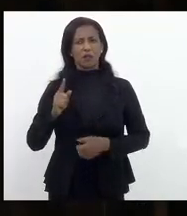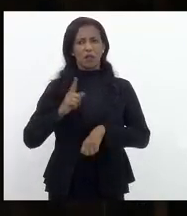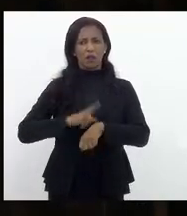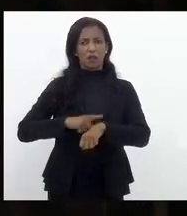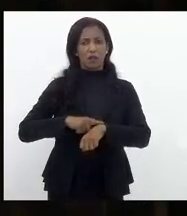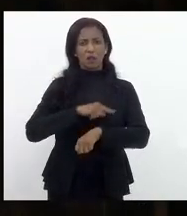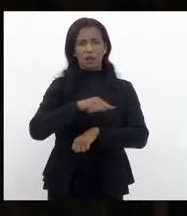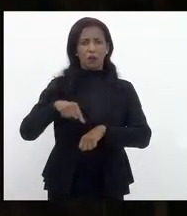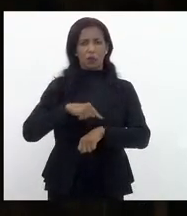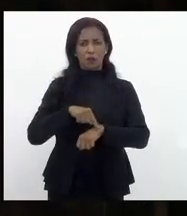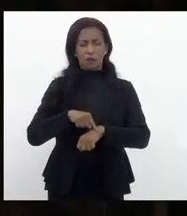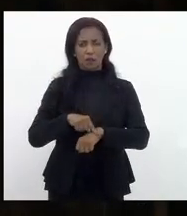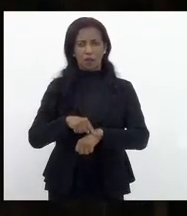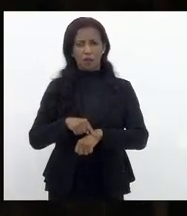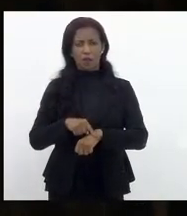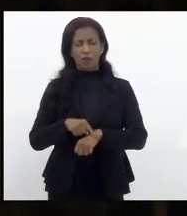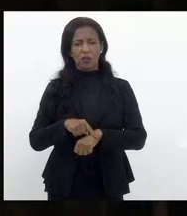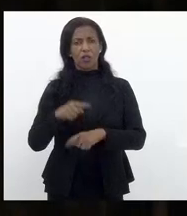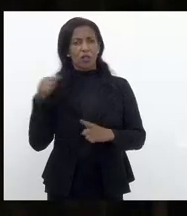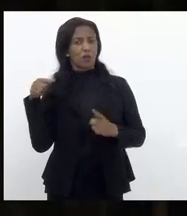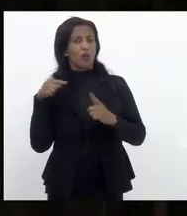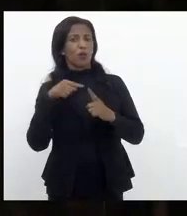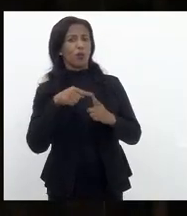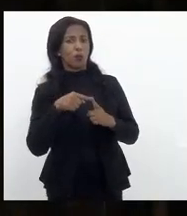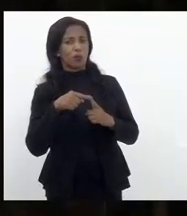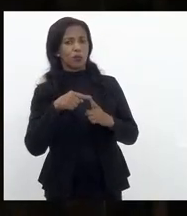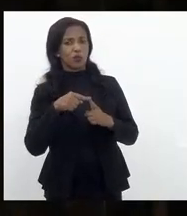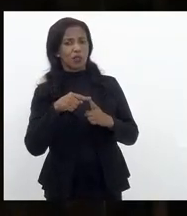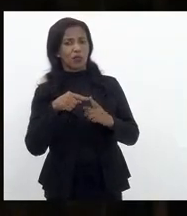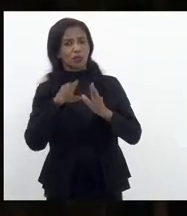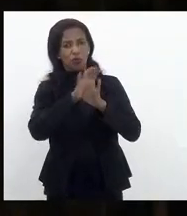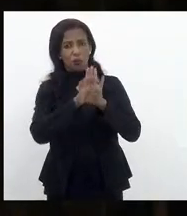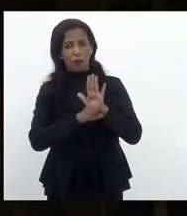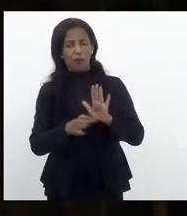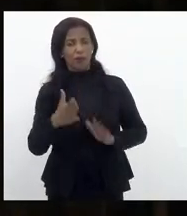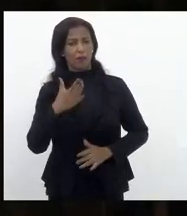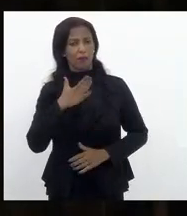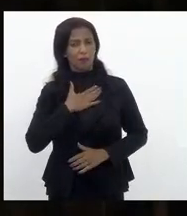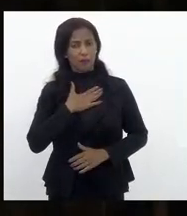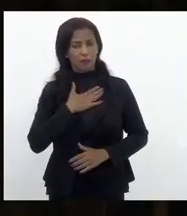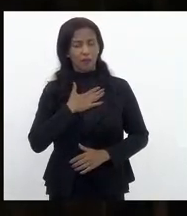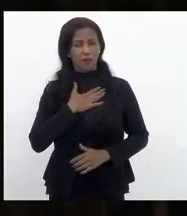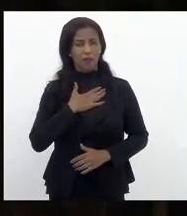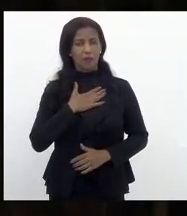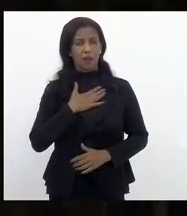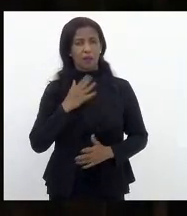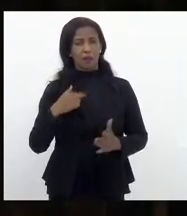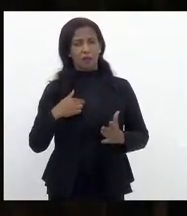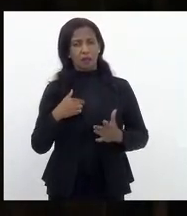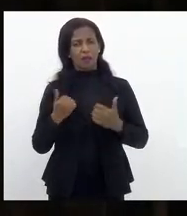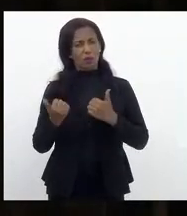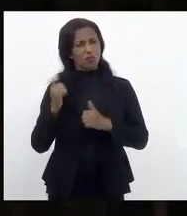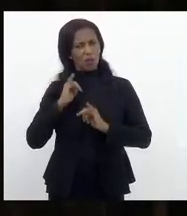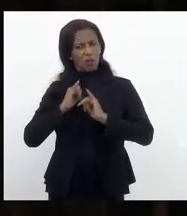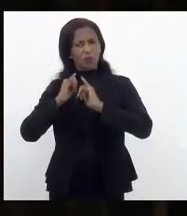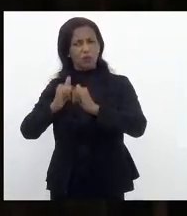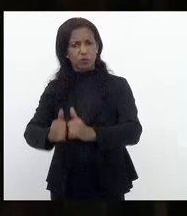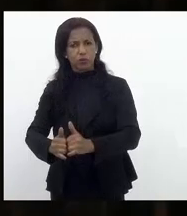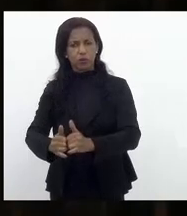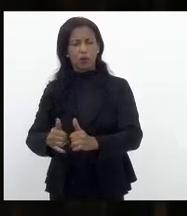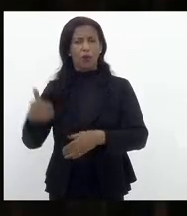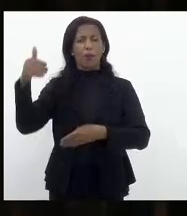temporalidade que inclusive foi objeto de uma emenda da minha parte e que eu Lisa antecipo